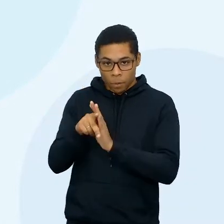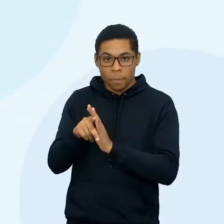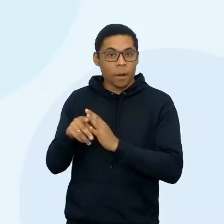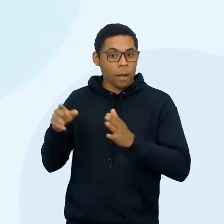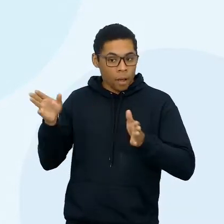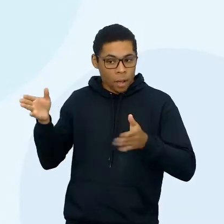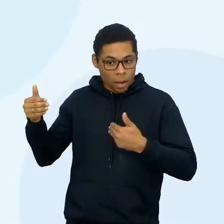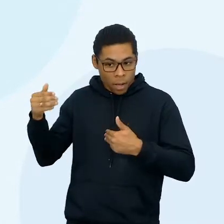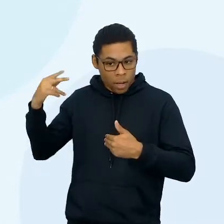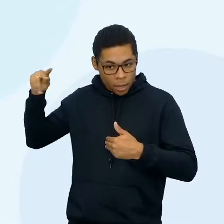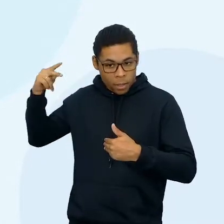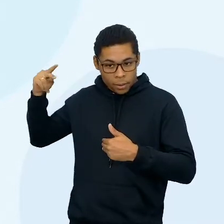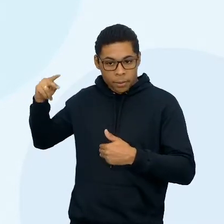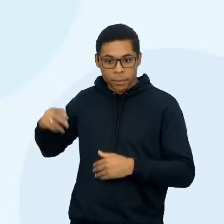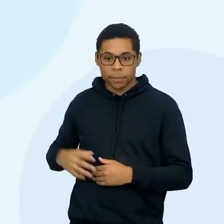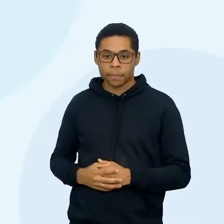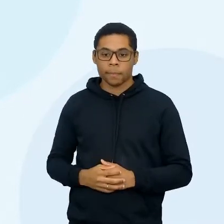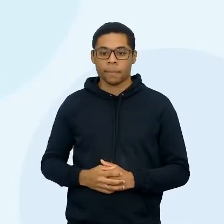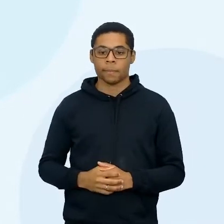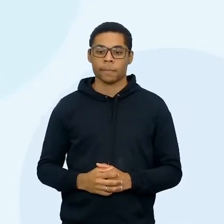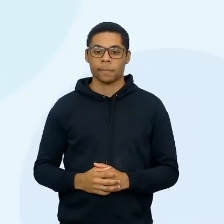nosso protótipo.